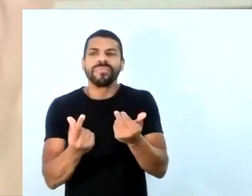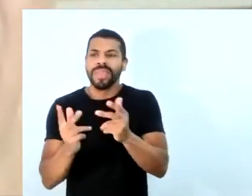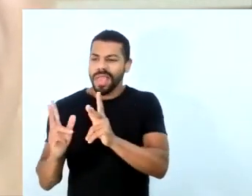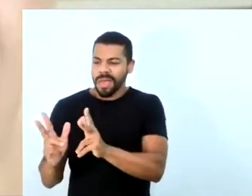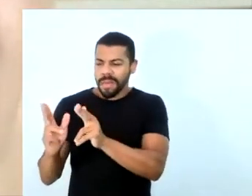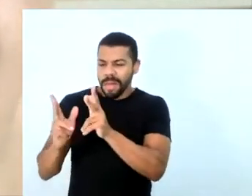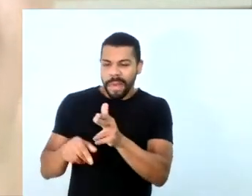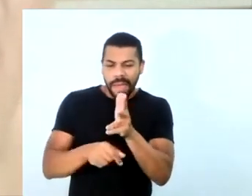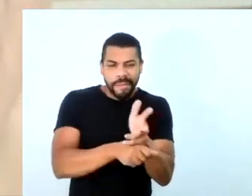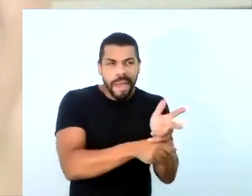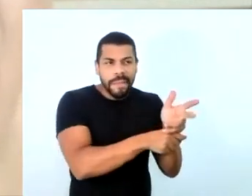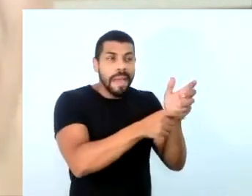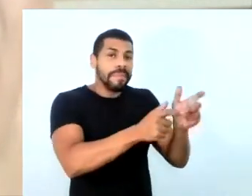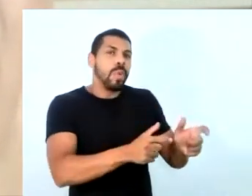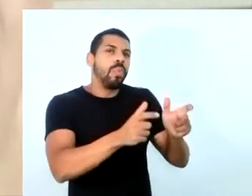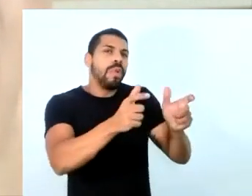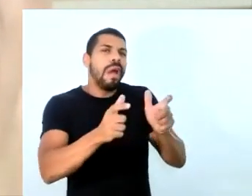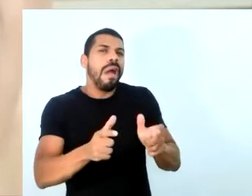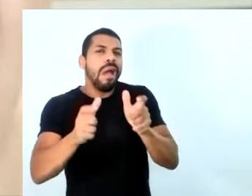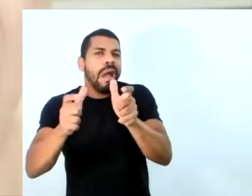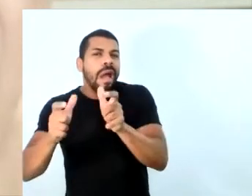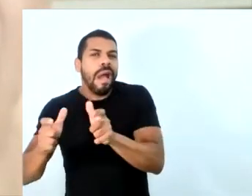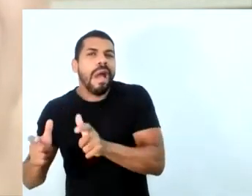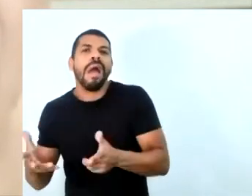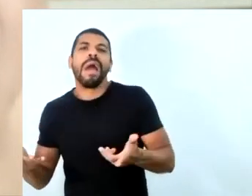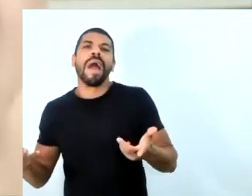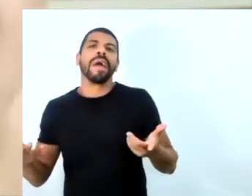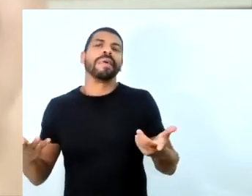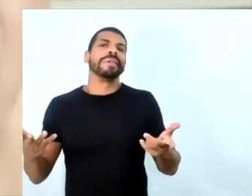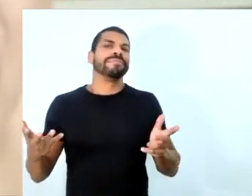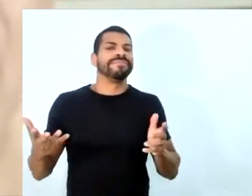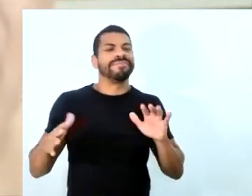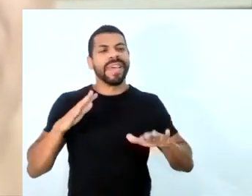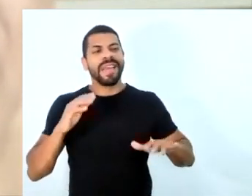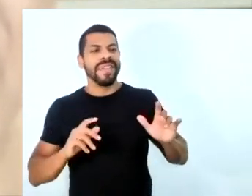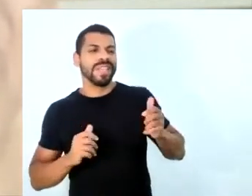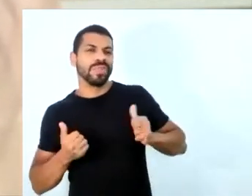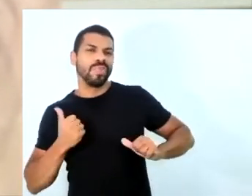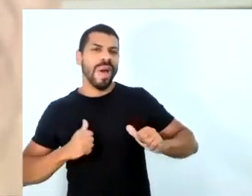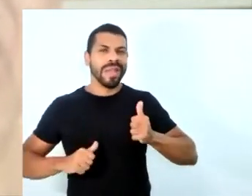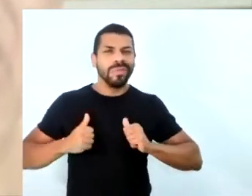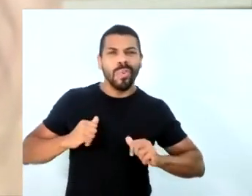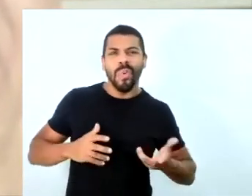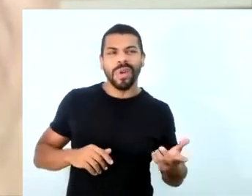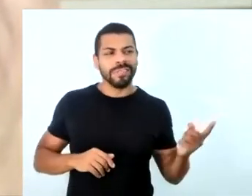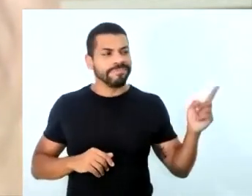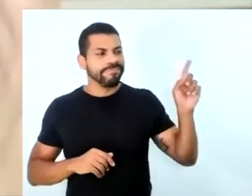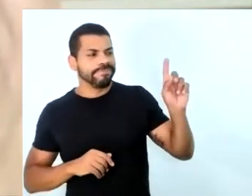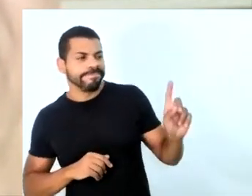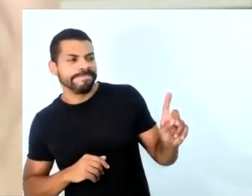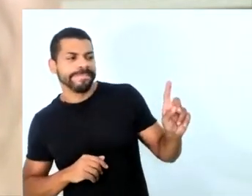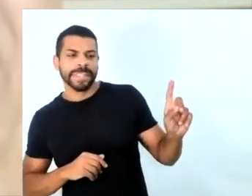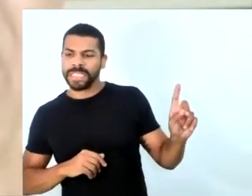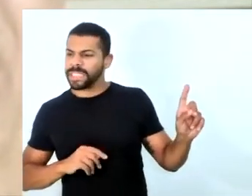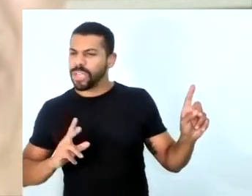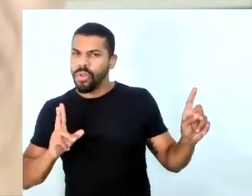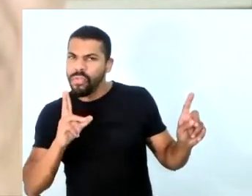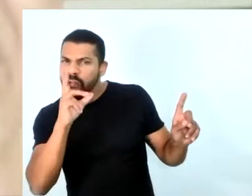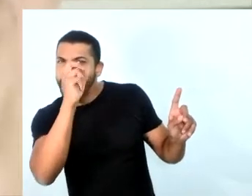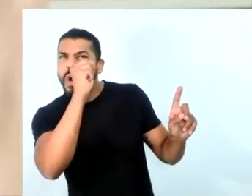vários lugares, em várias coisas, não grava tudo no mesmo dia, às vezes o ator saiu de uma cena